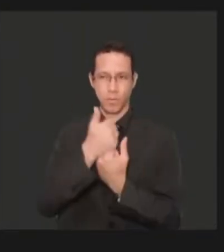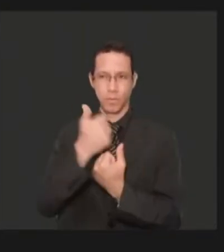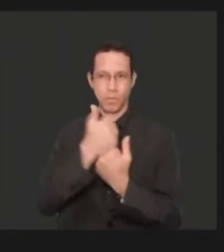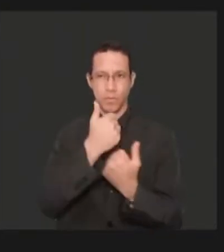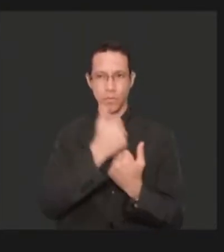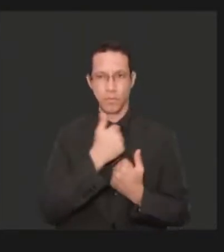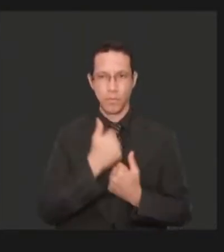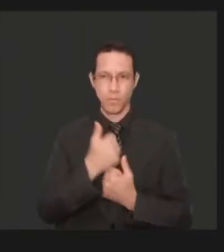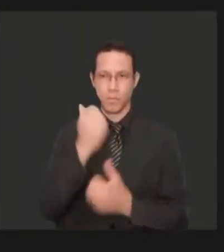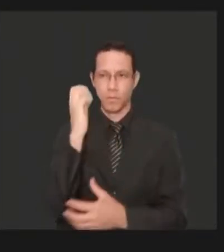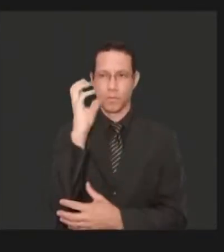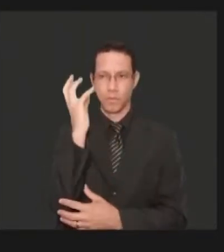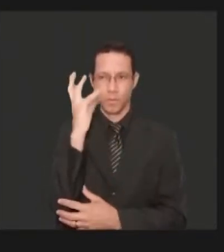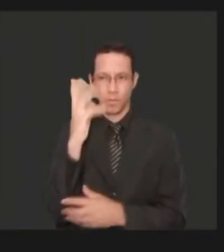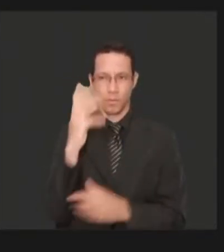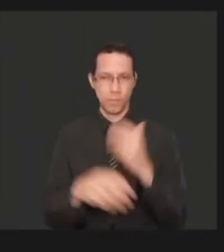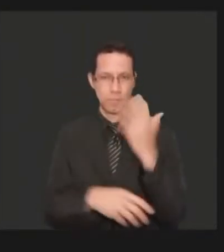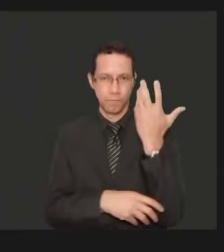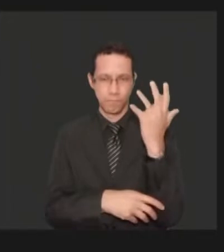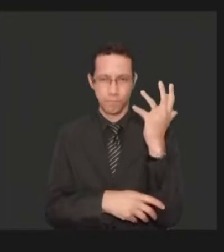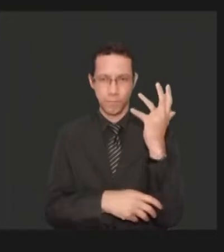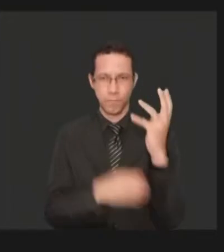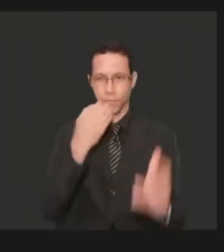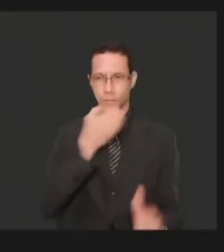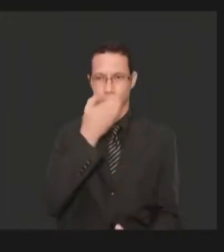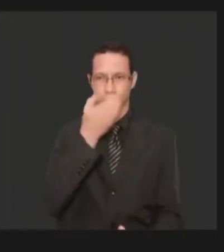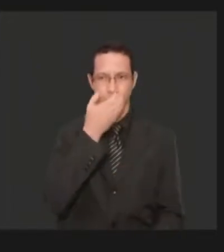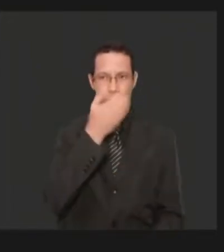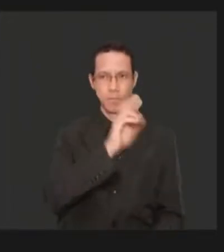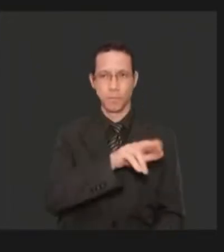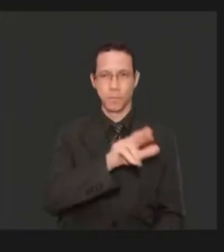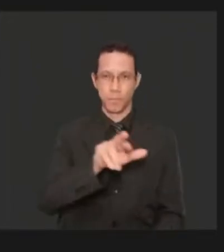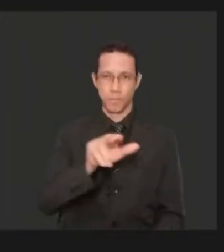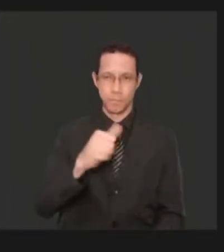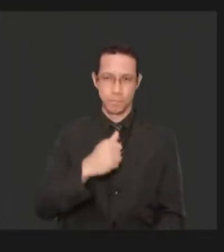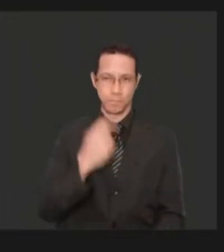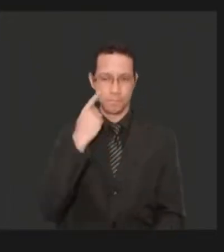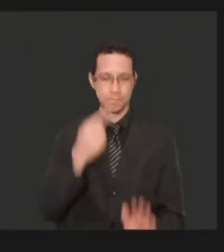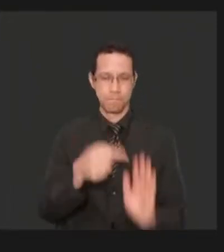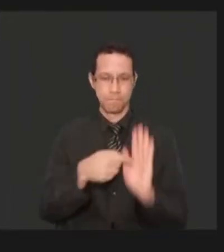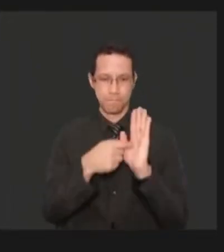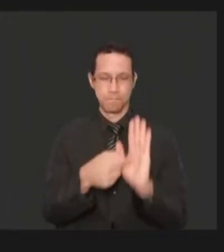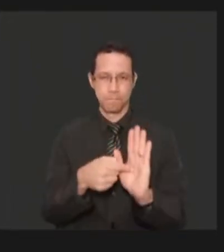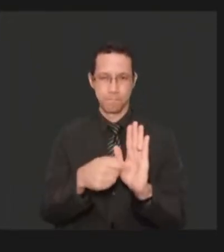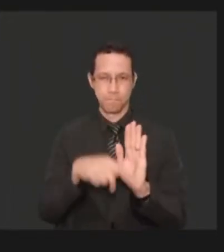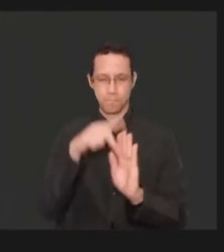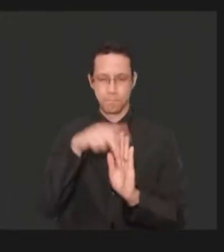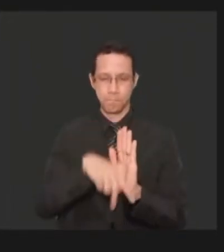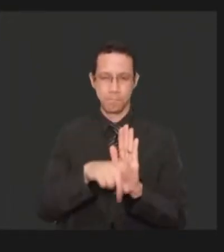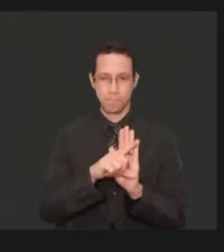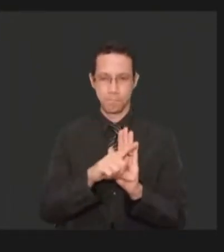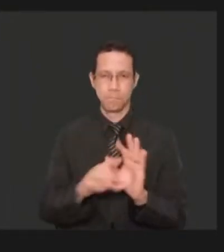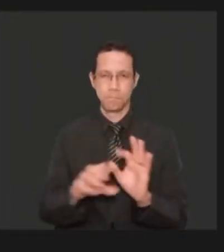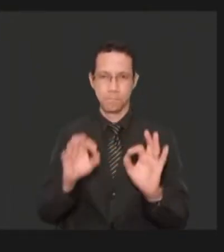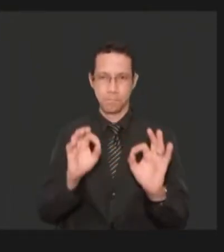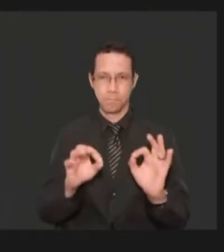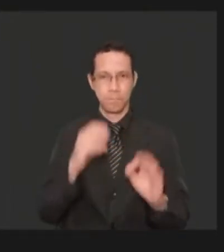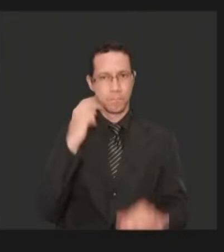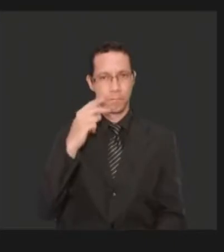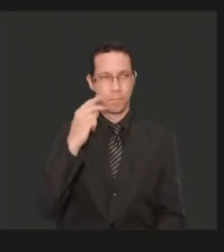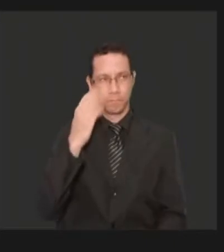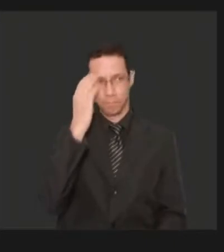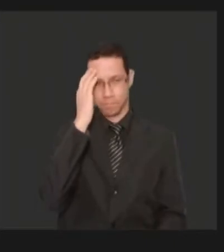árvores frutíferas. E nós apresentamos o projeto e, graças a Deus, seus vereadores entenderam